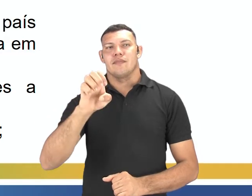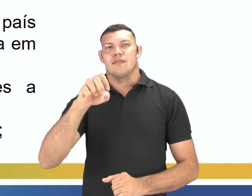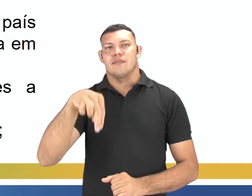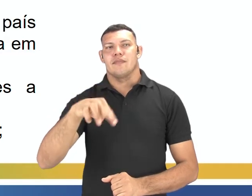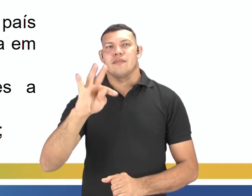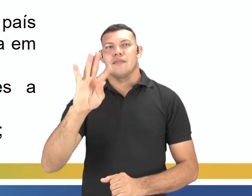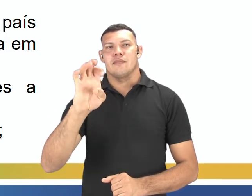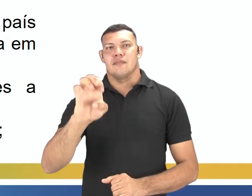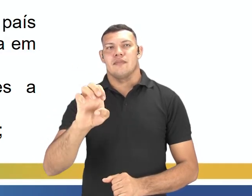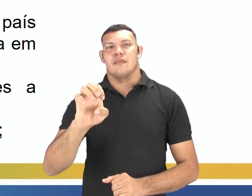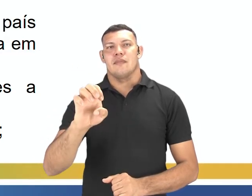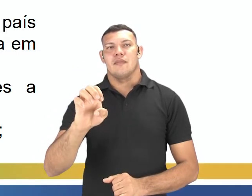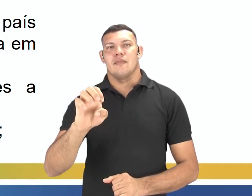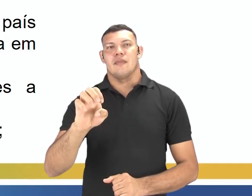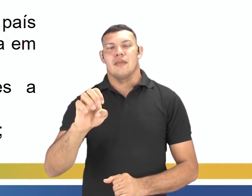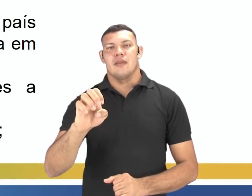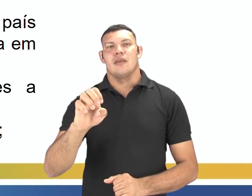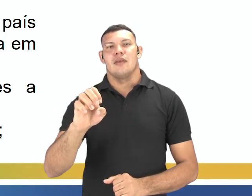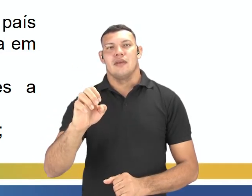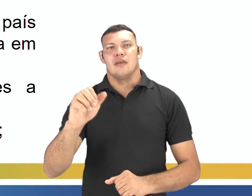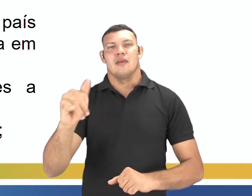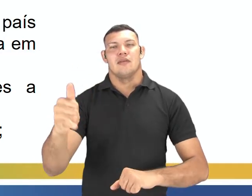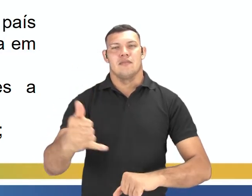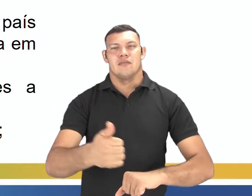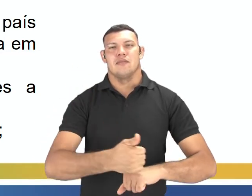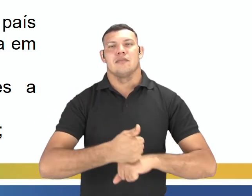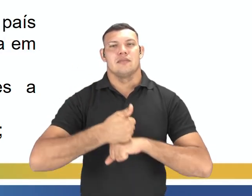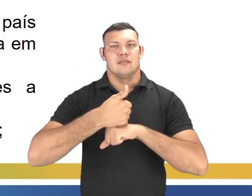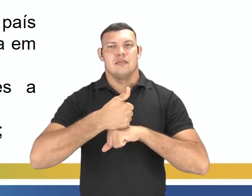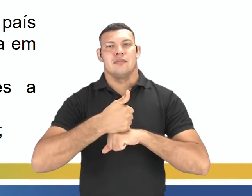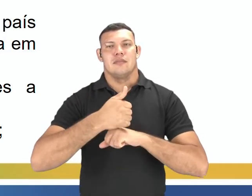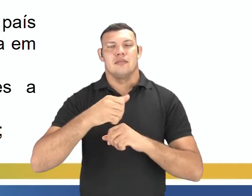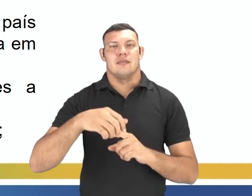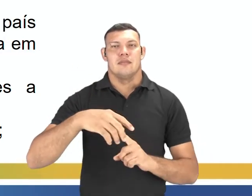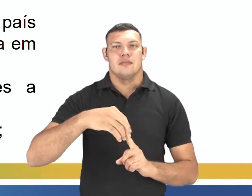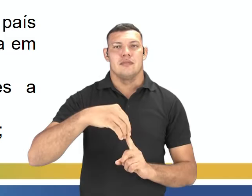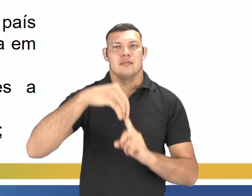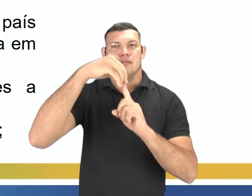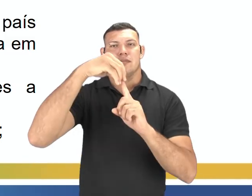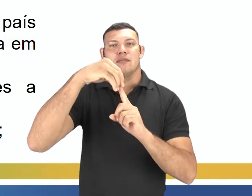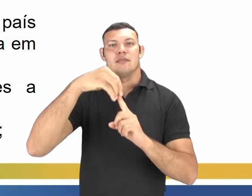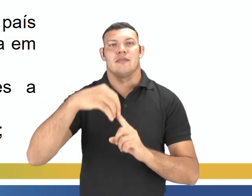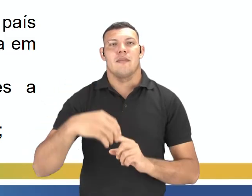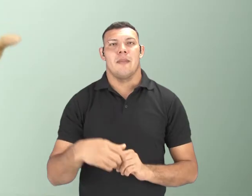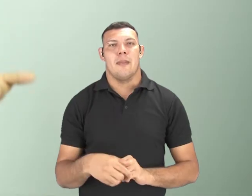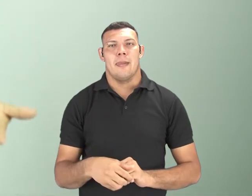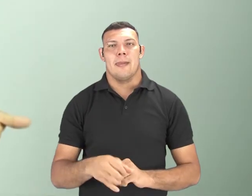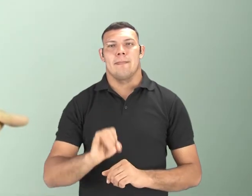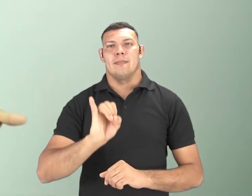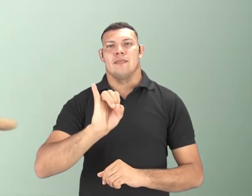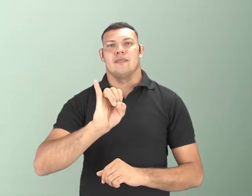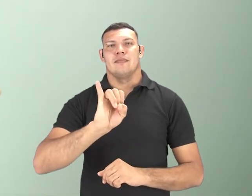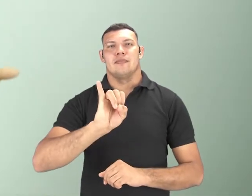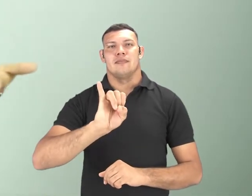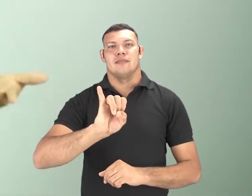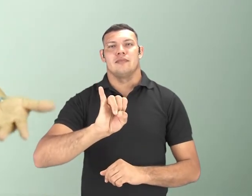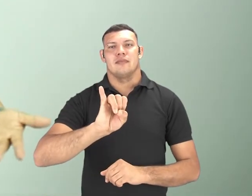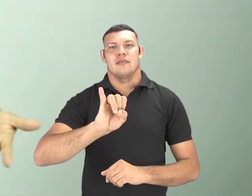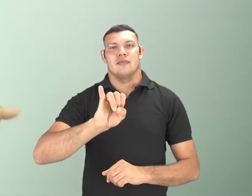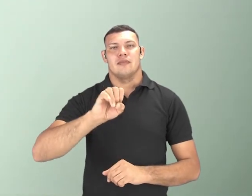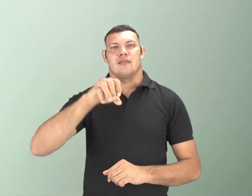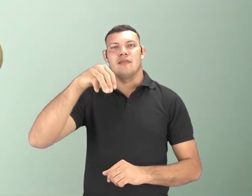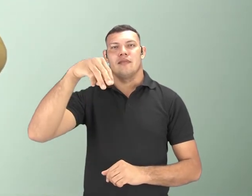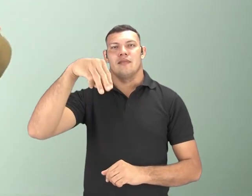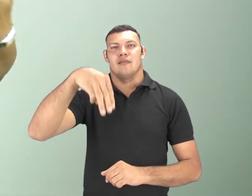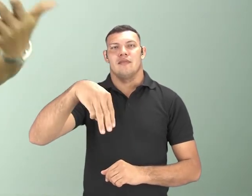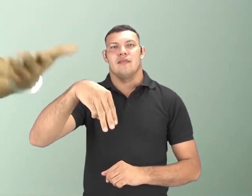Eminente é uma pessoa que tem relevância, status, né? Que se destaca, um